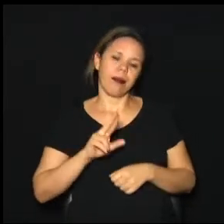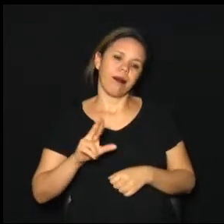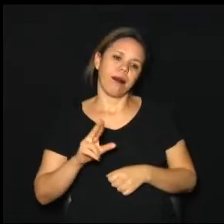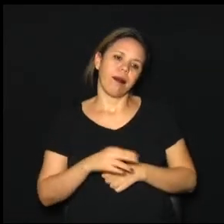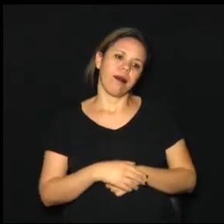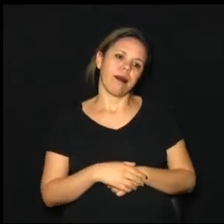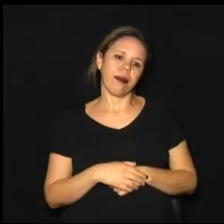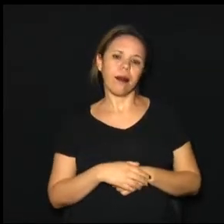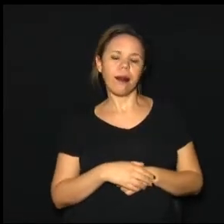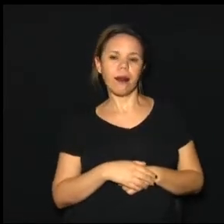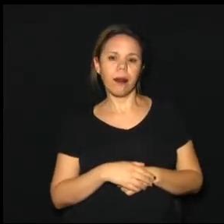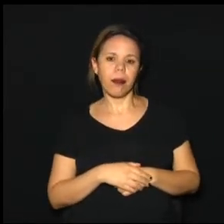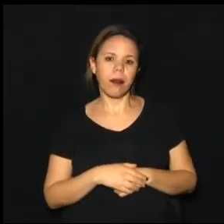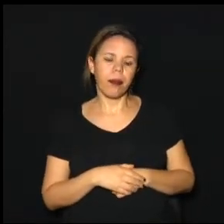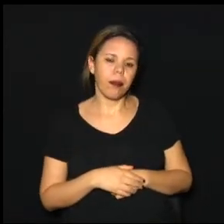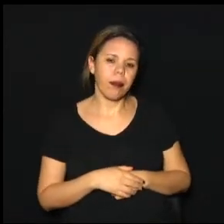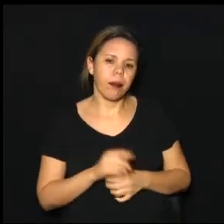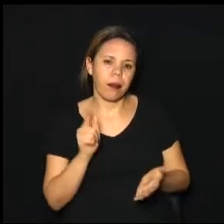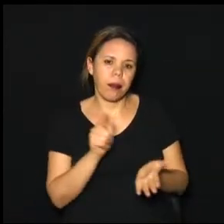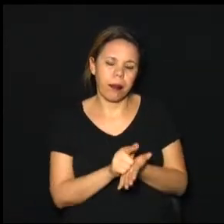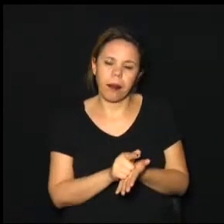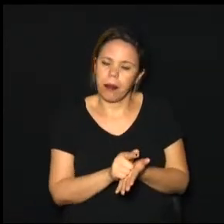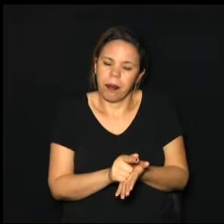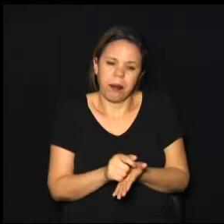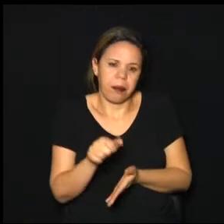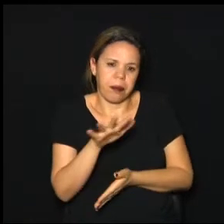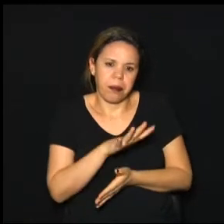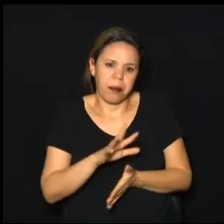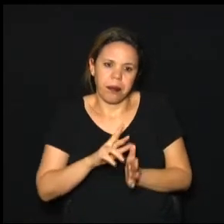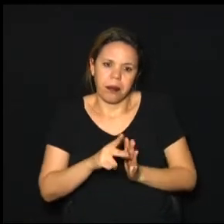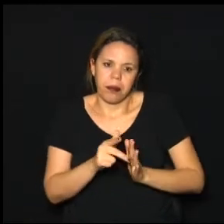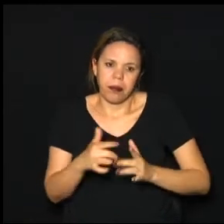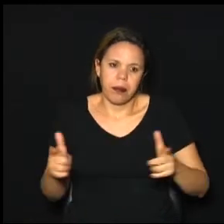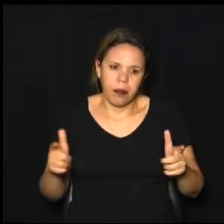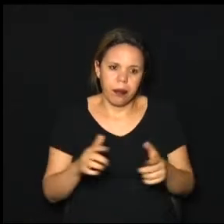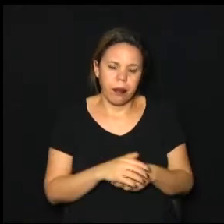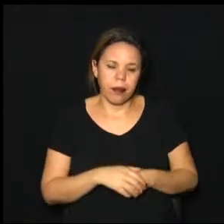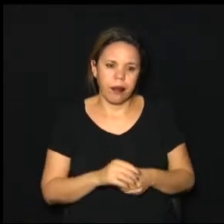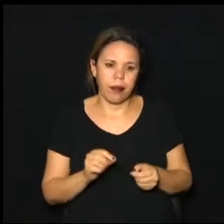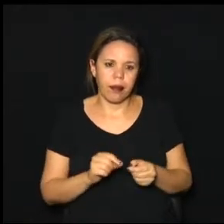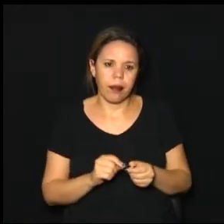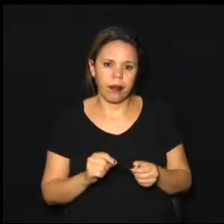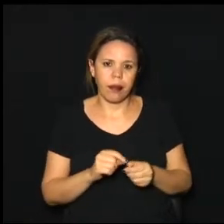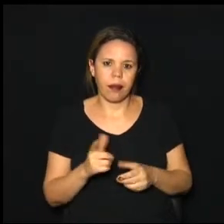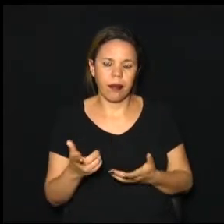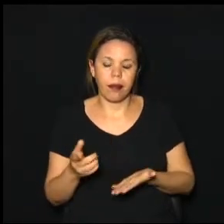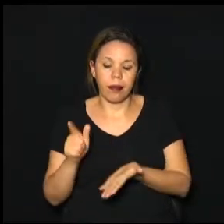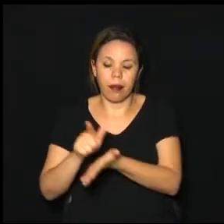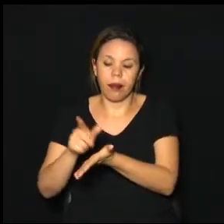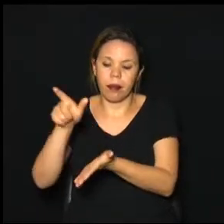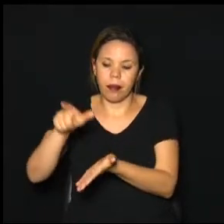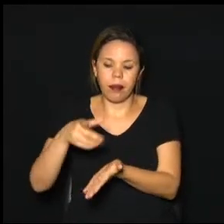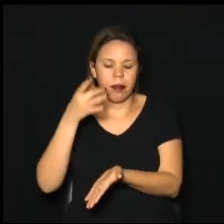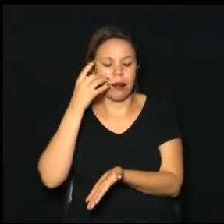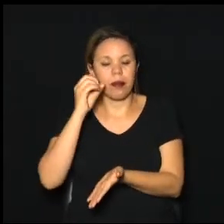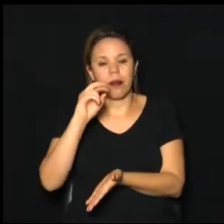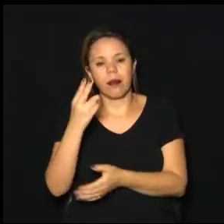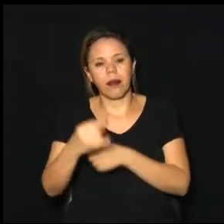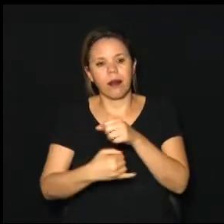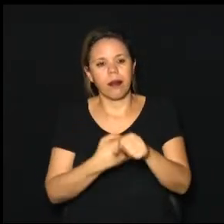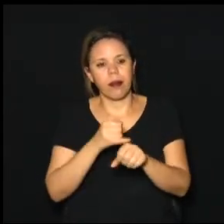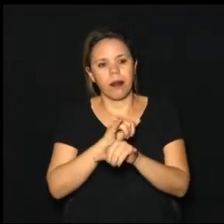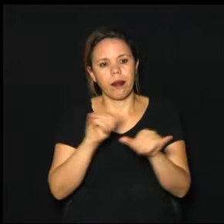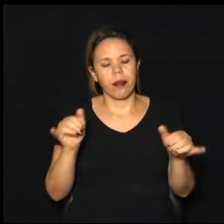tanto então santinhos, né, de uma maneira geral, em sentido amplo, de forma física e de forma virtual.